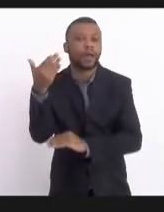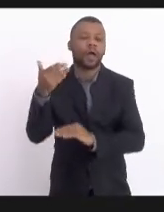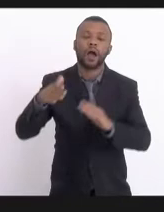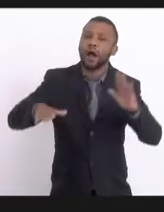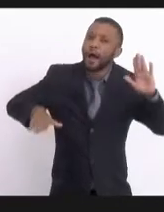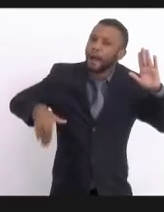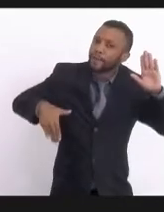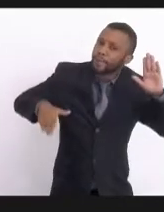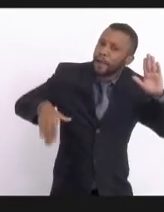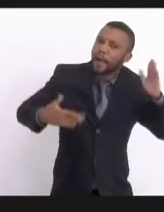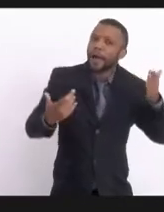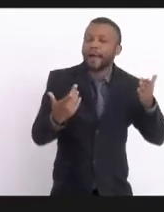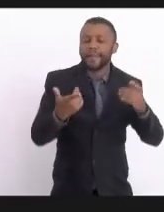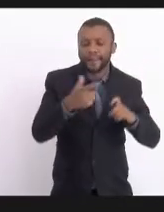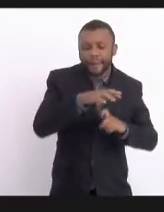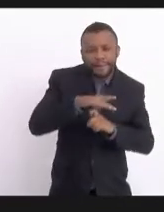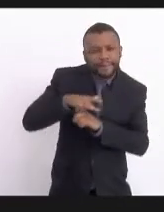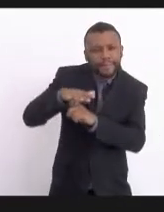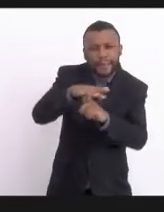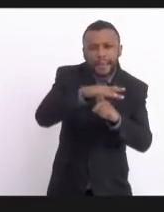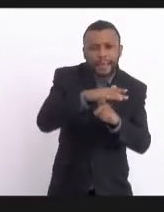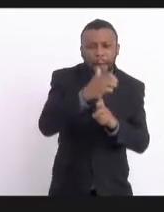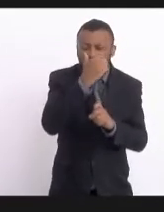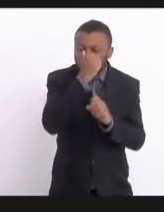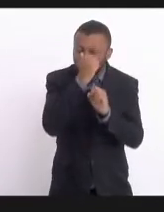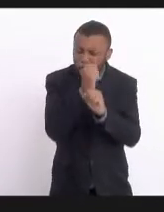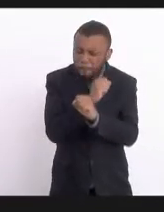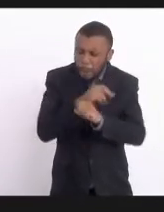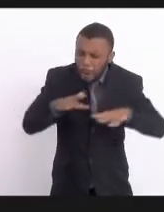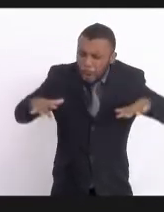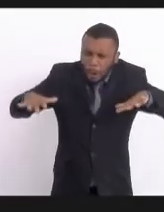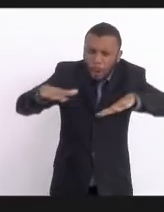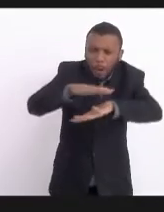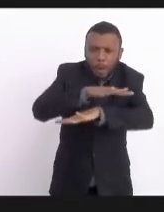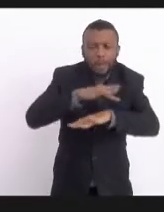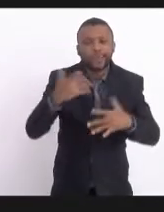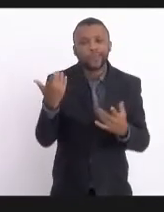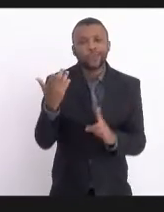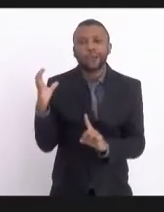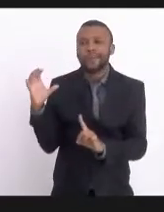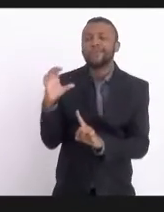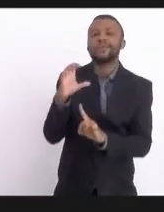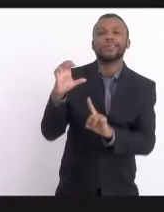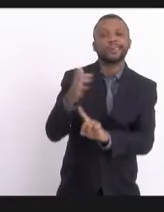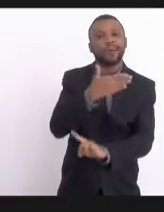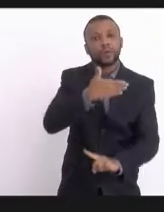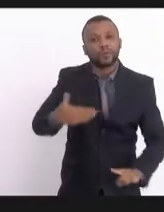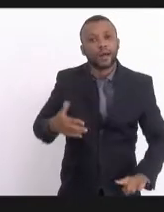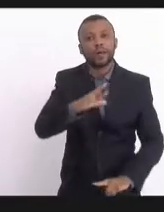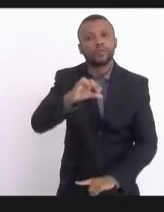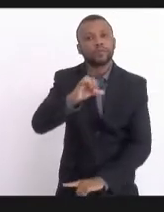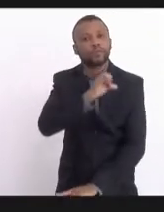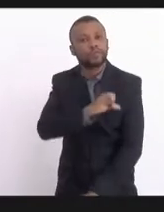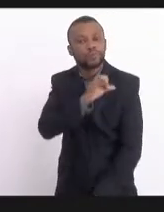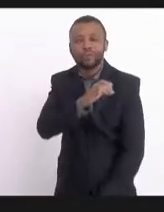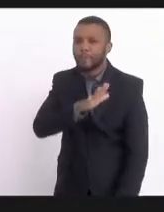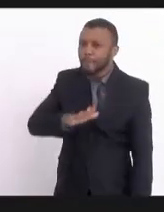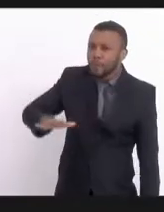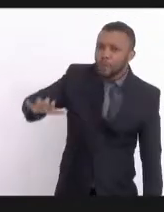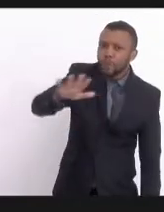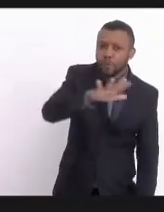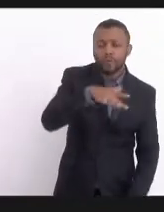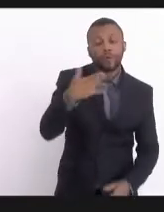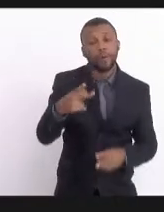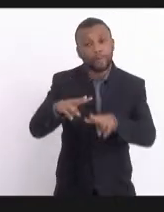as nossas feiras. Isso respinga também no estado todo. Então, meu parecer é favorável. Dou os meus parabéns